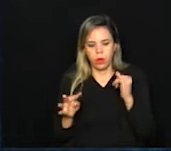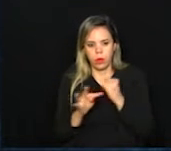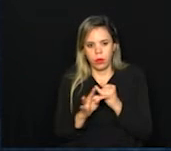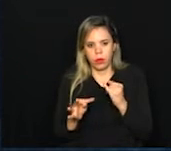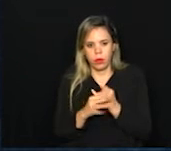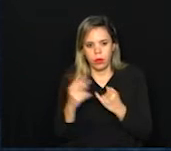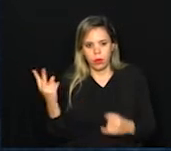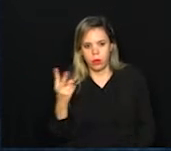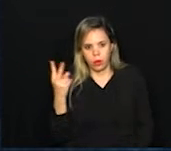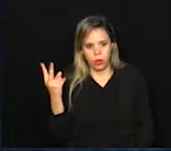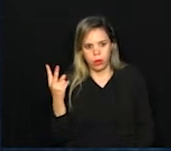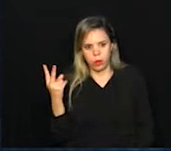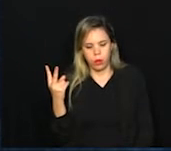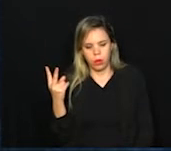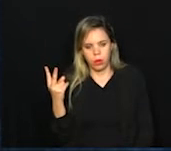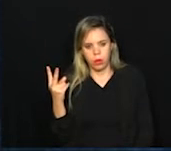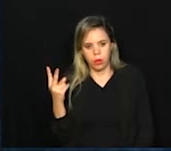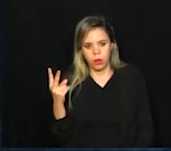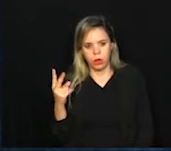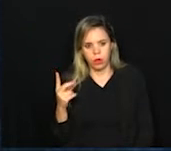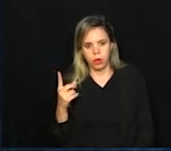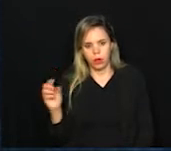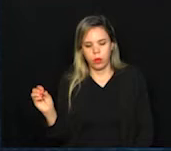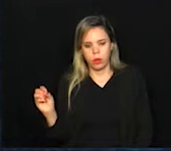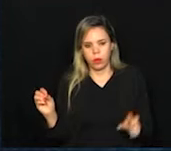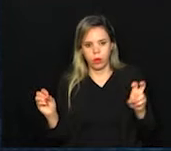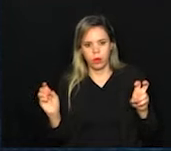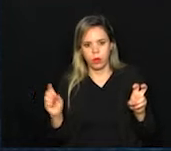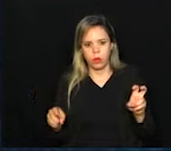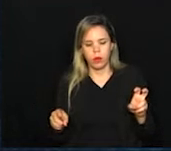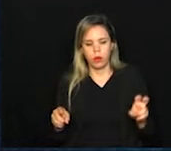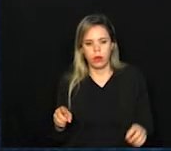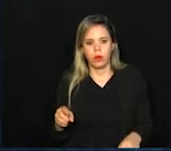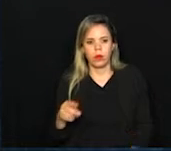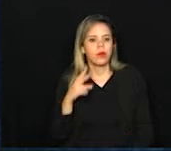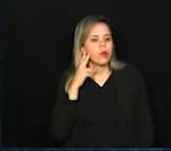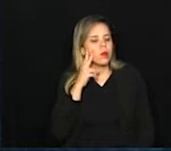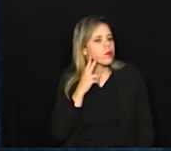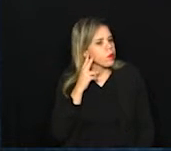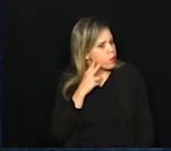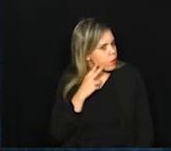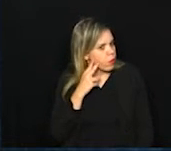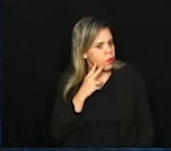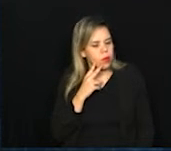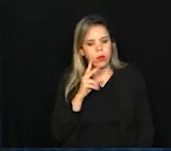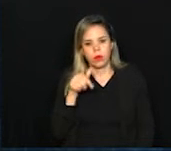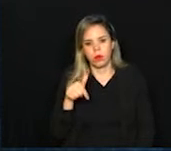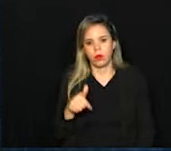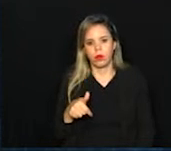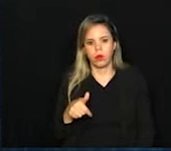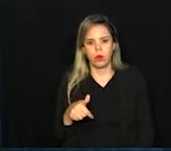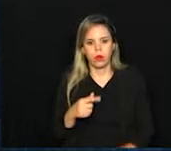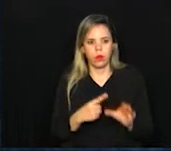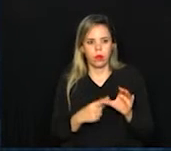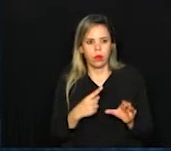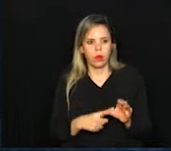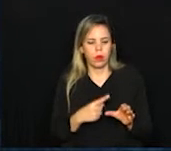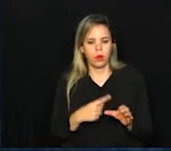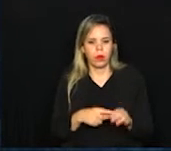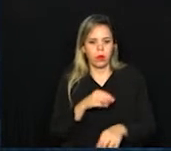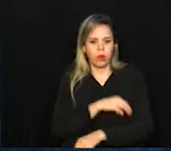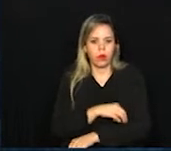Itatiba, Valinhos. Aí, entre 10 e 5 mil, nós temos Vinhedo, na sequência